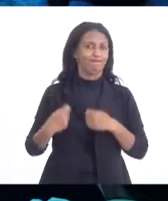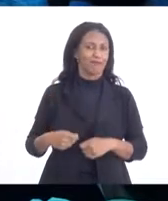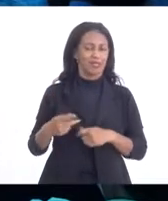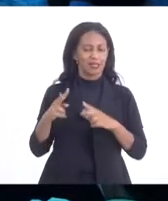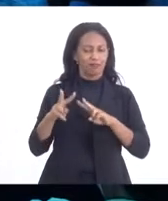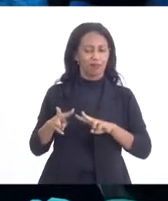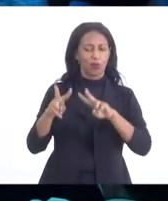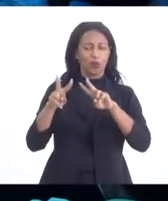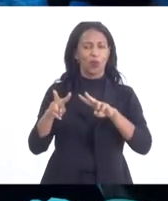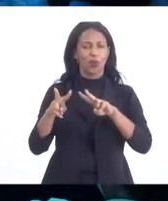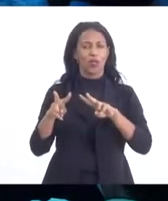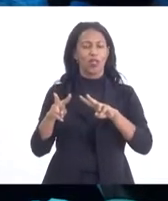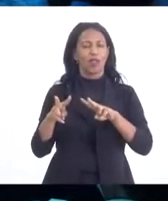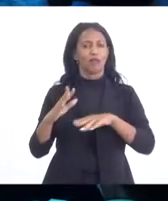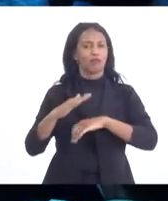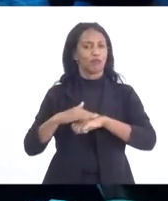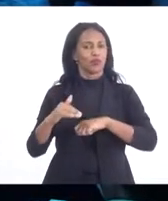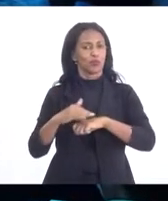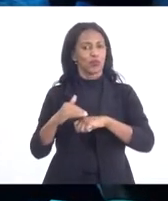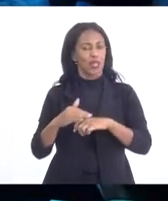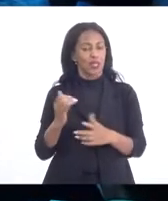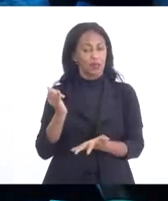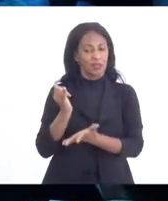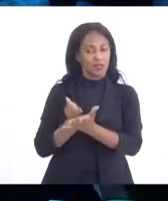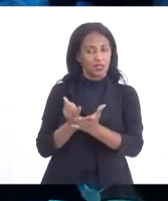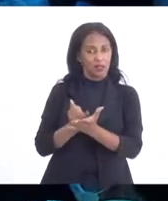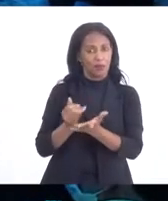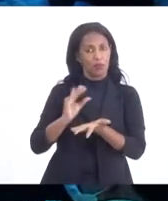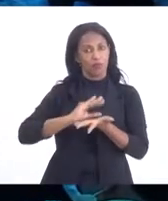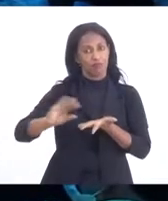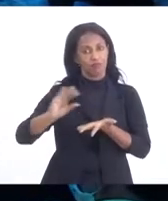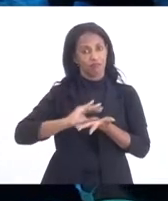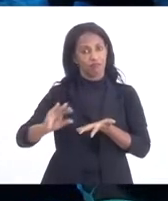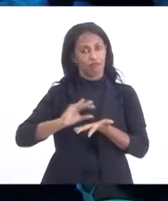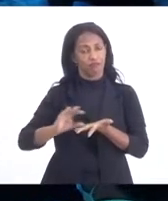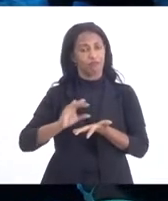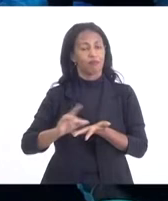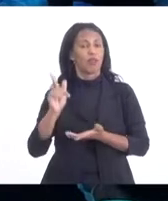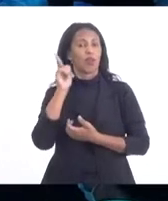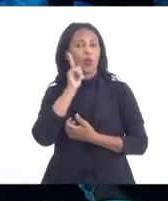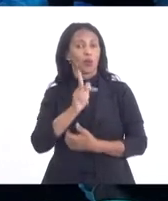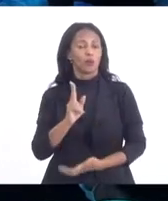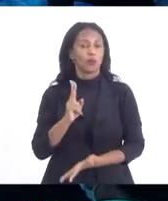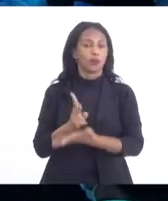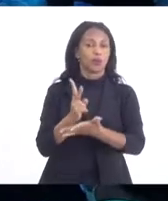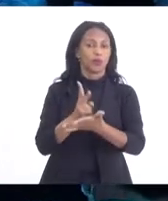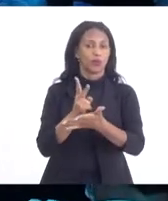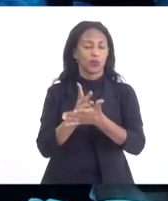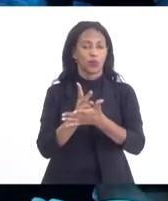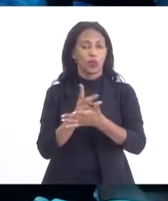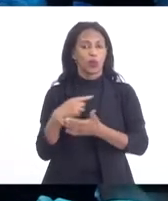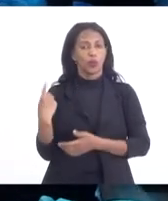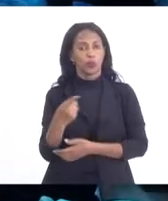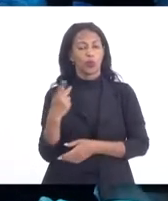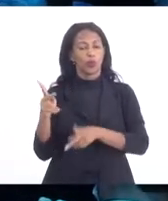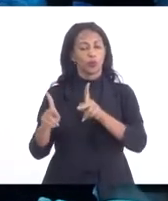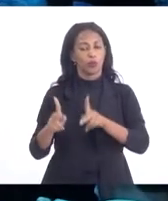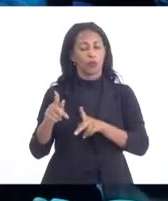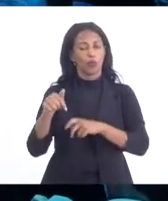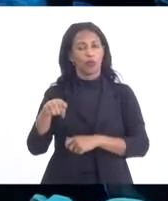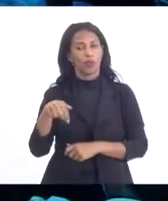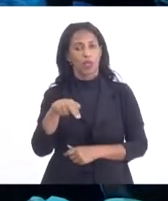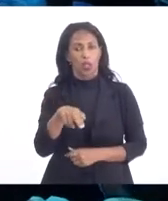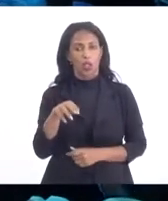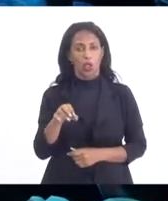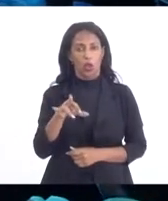carinho essa receita nossa, esse repasse para os municípios, para ver se a gente consegue manter o nosso povo aqui no Noroeste. Então,